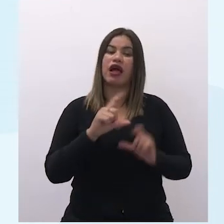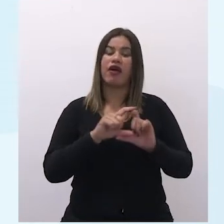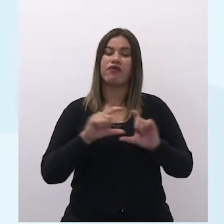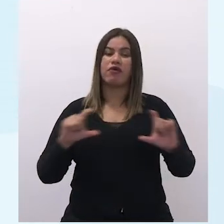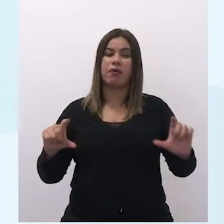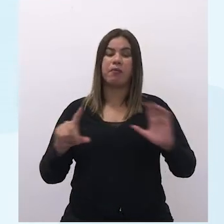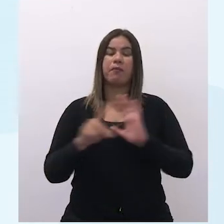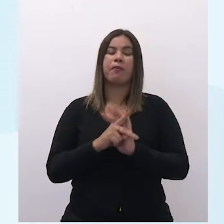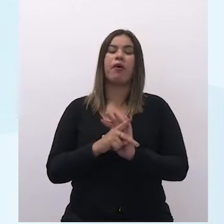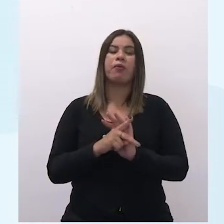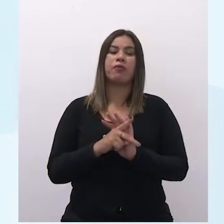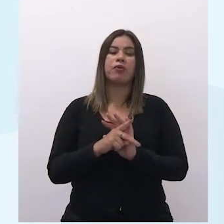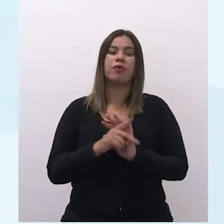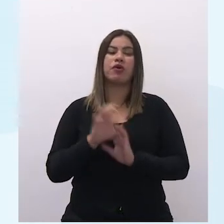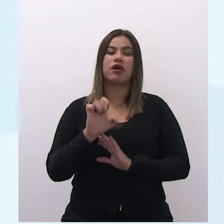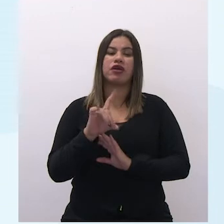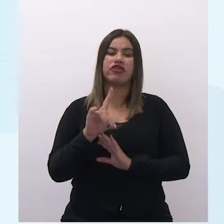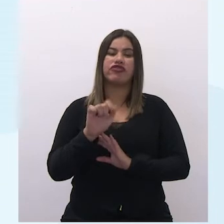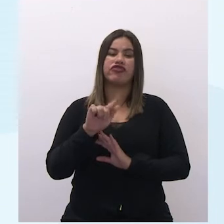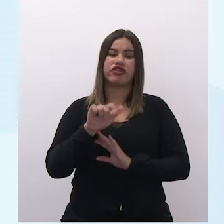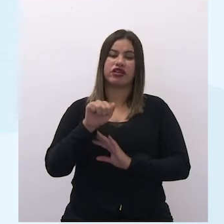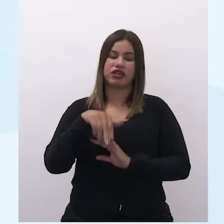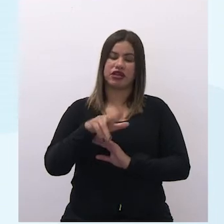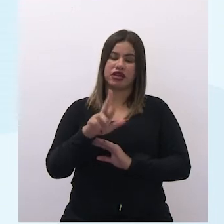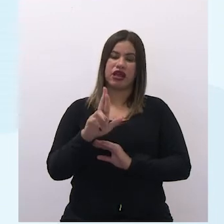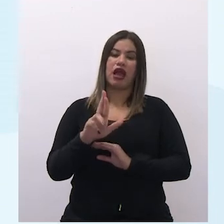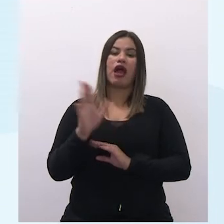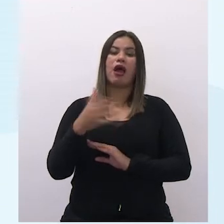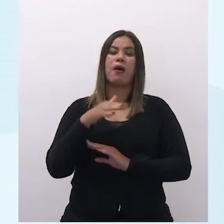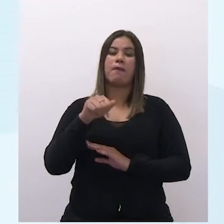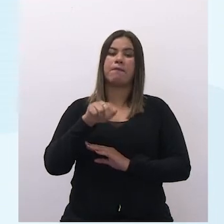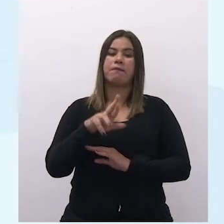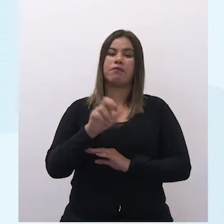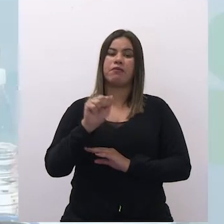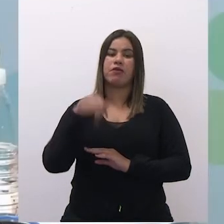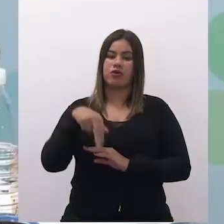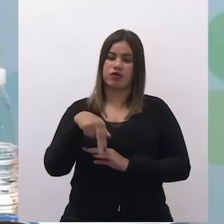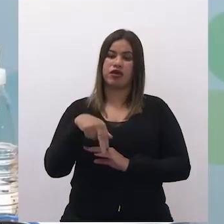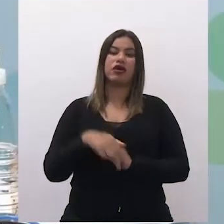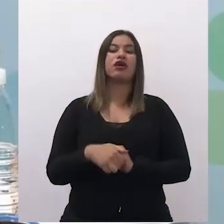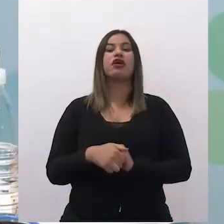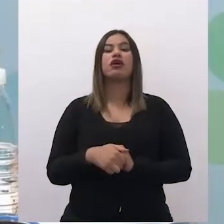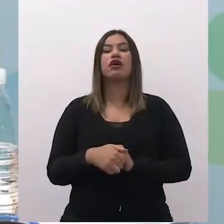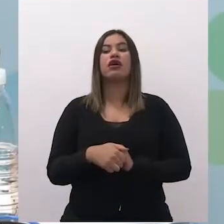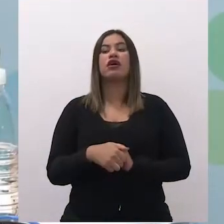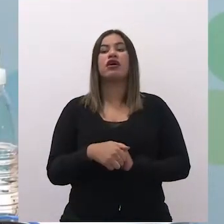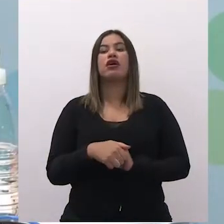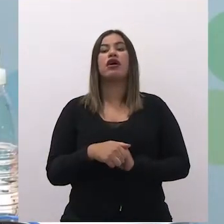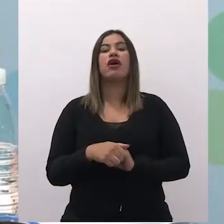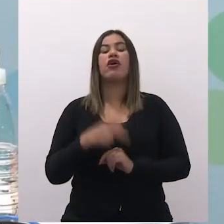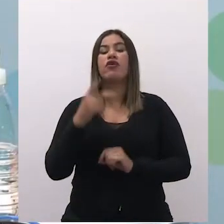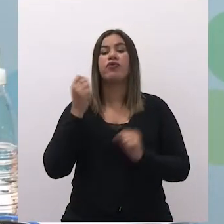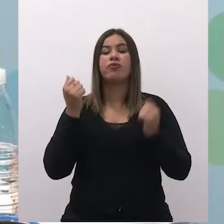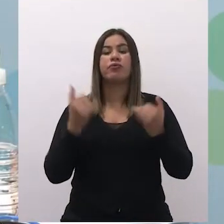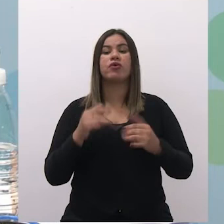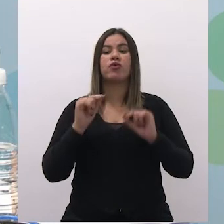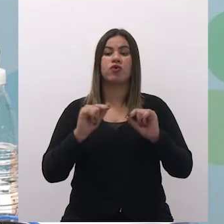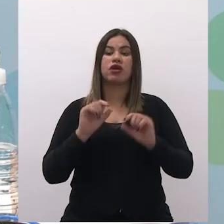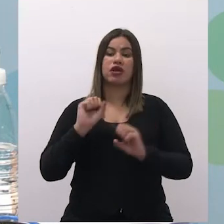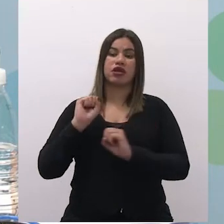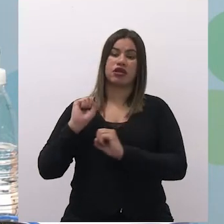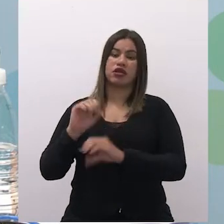falar uma citação de Edgar Morin, que está no próximo texto, que fala assim: a educação deve contribuir para